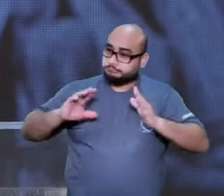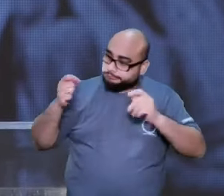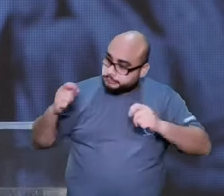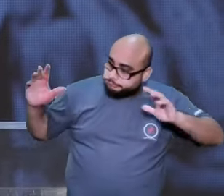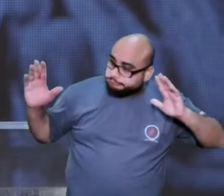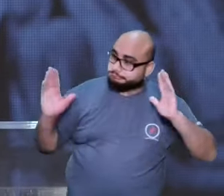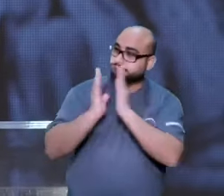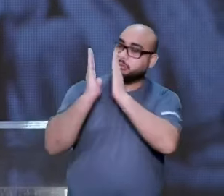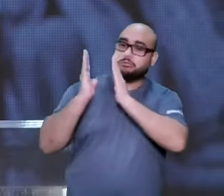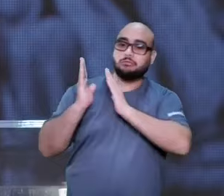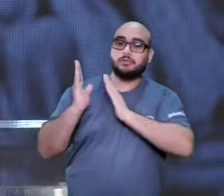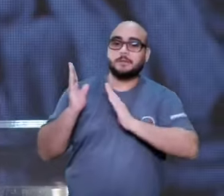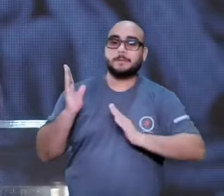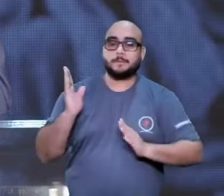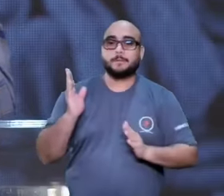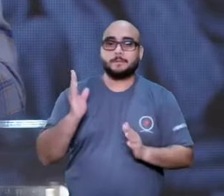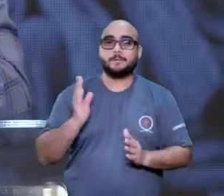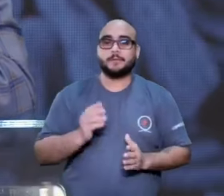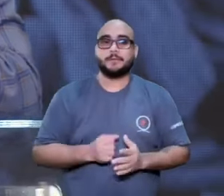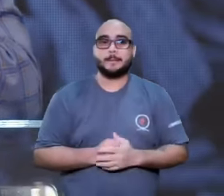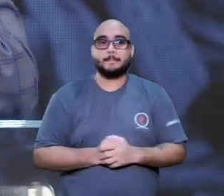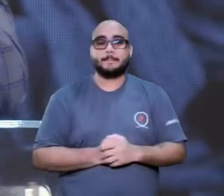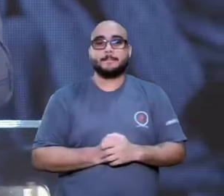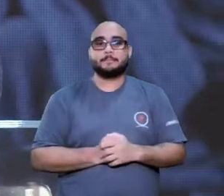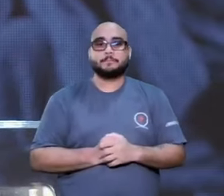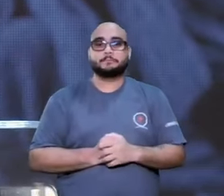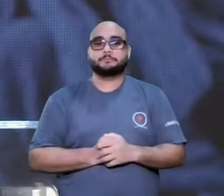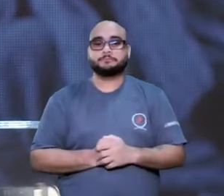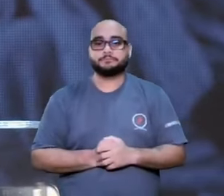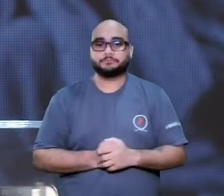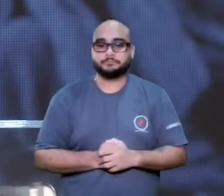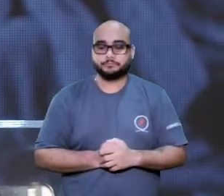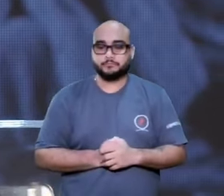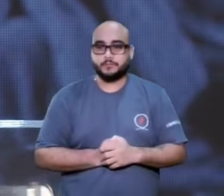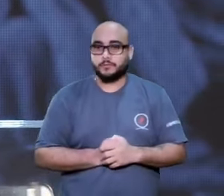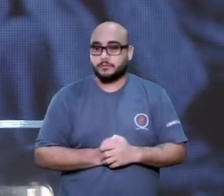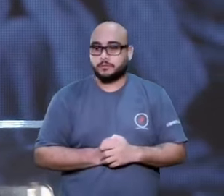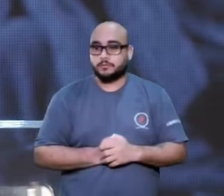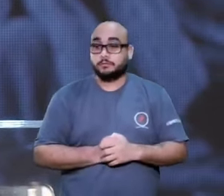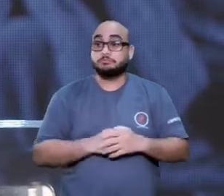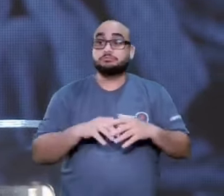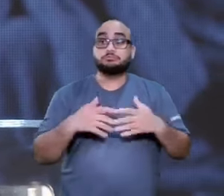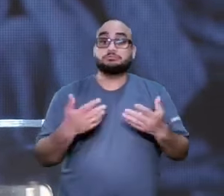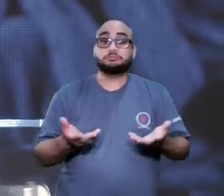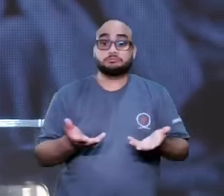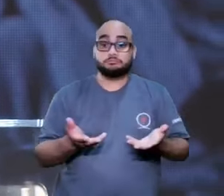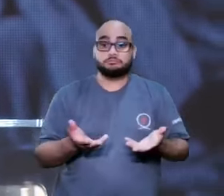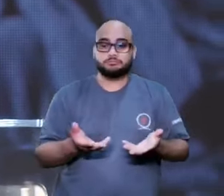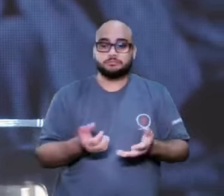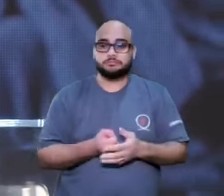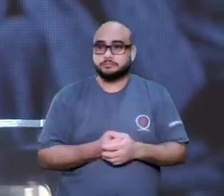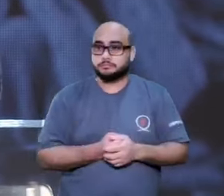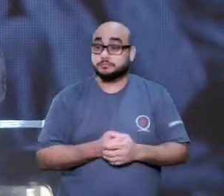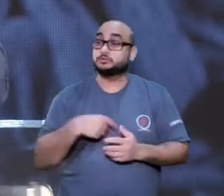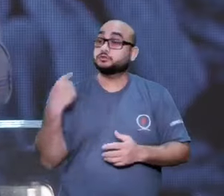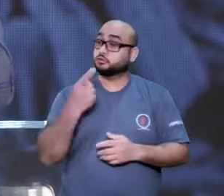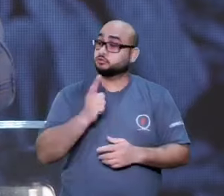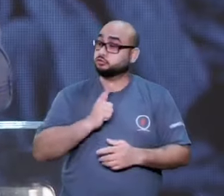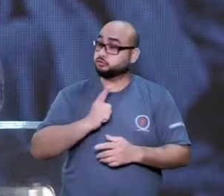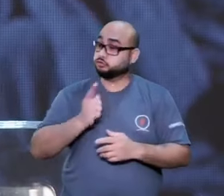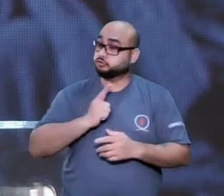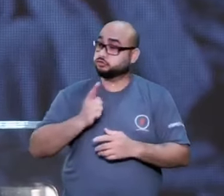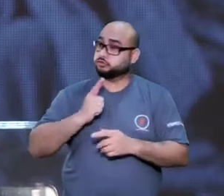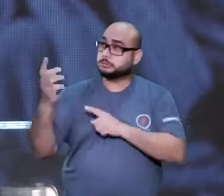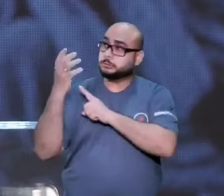a situação não tem como tanto direto ou indiretamente somos intoxicados pelas